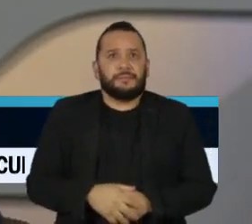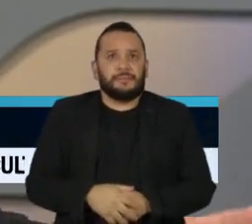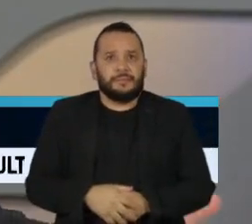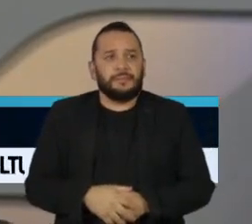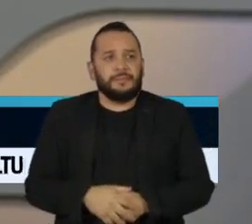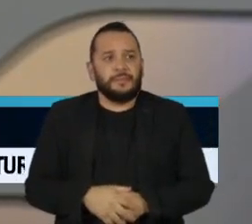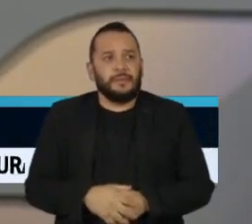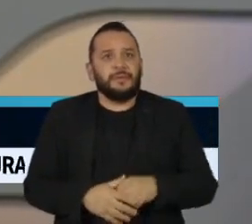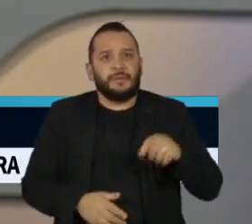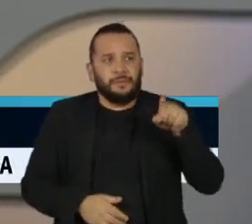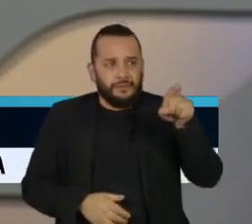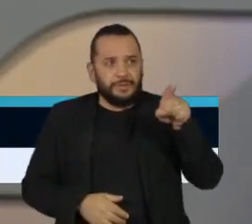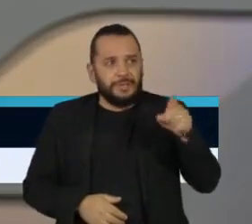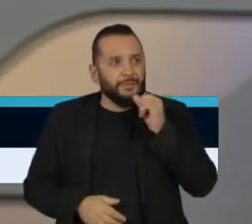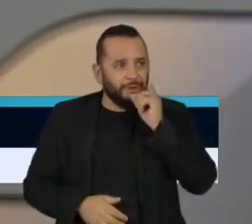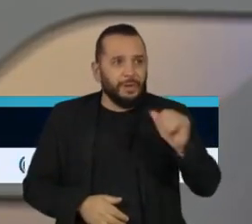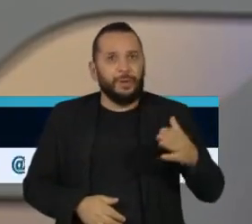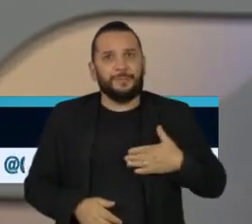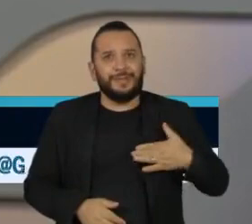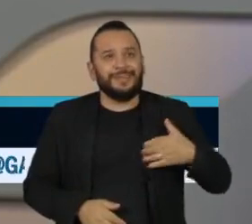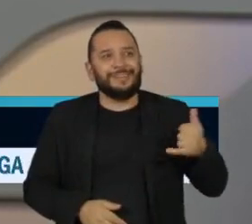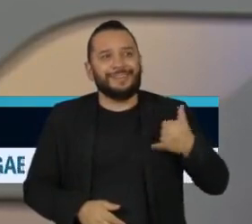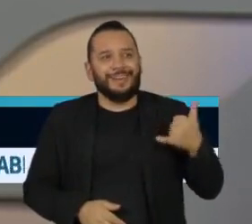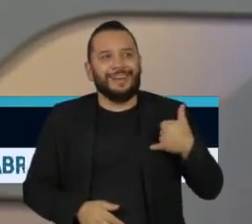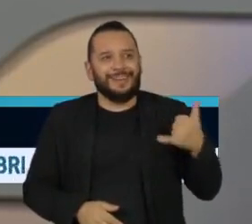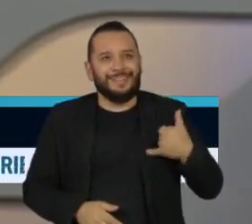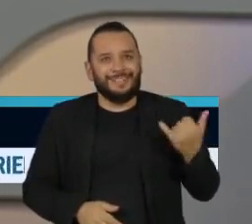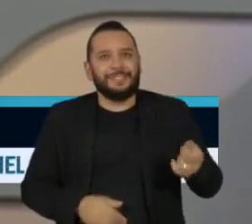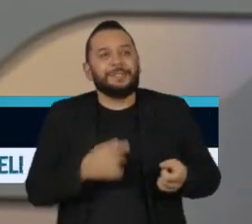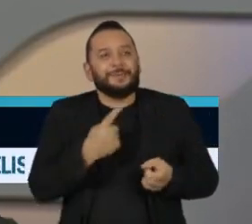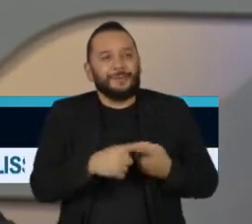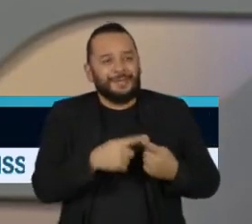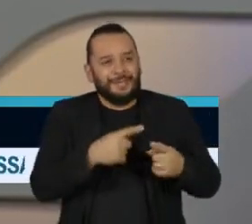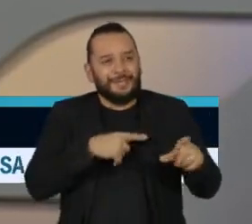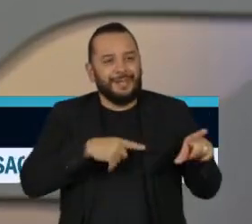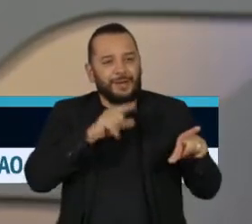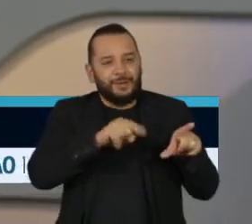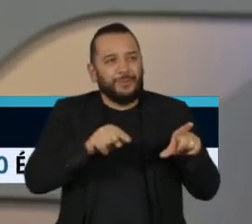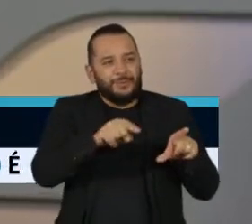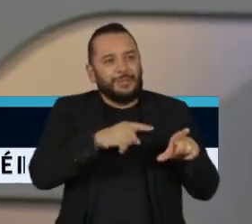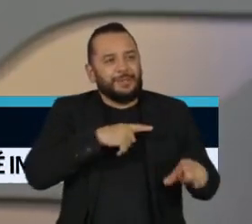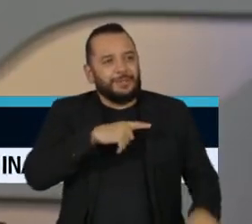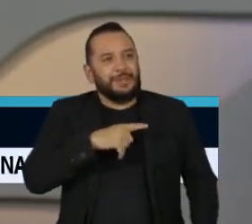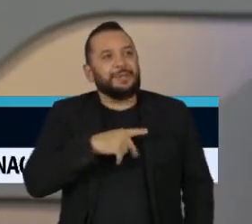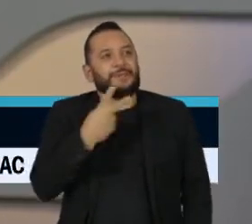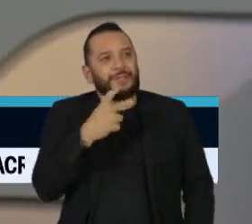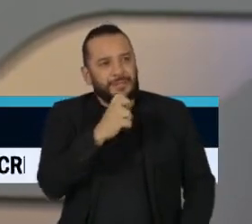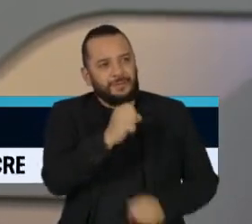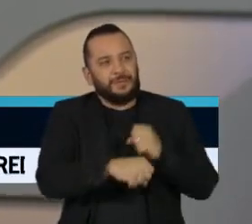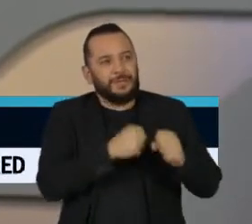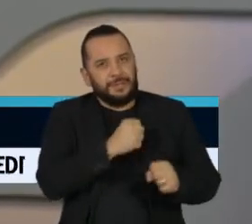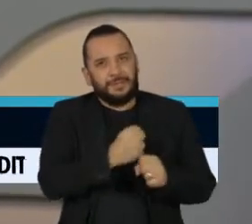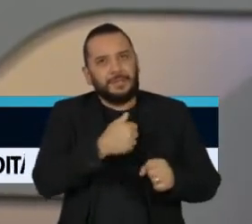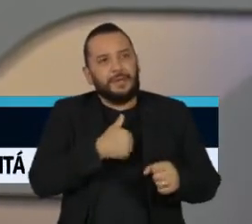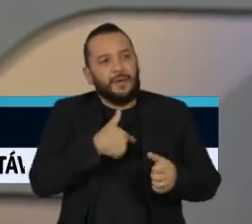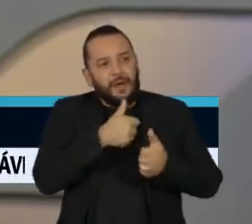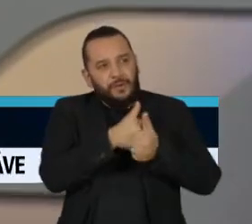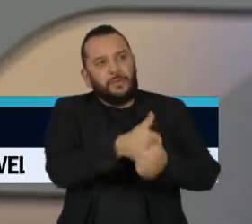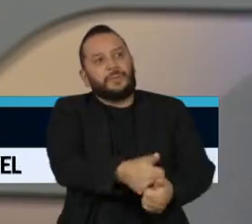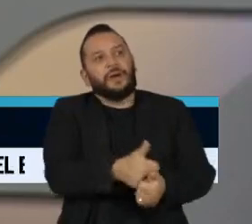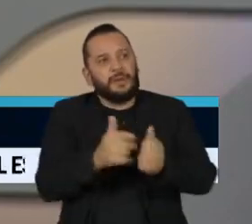Você entregou a minha idade, porque as urnas têm 25 anos e realmente acompanhei todo o